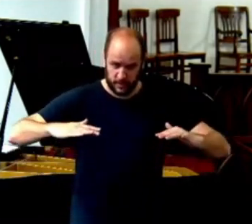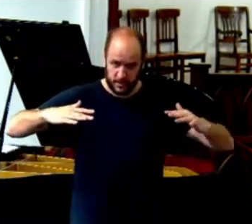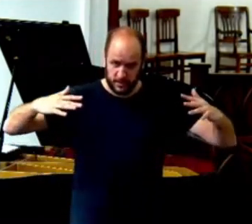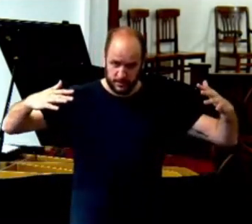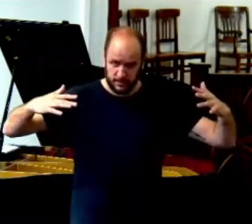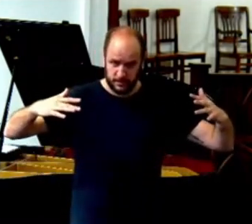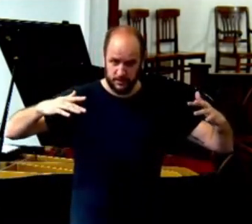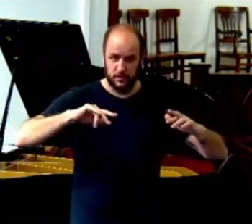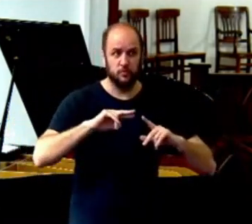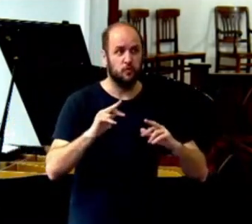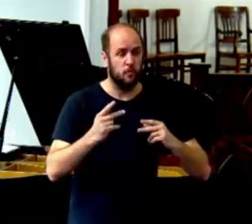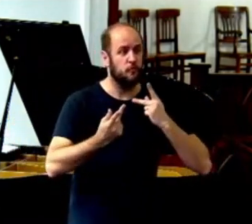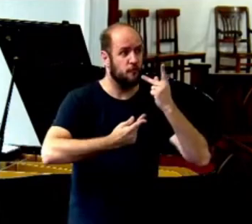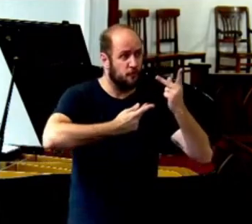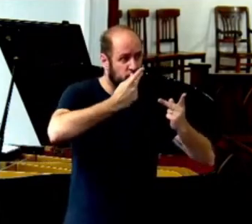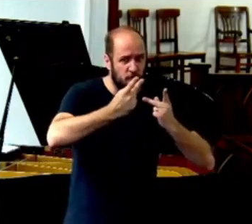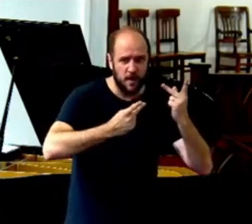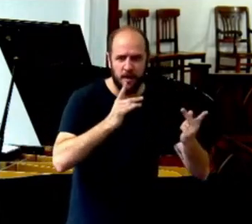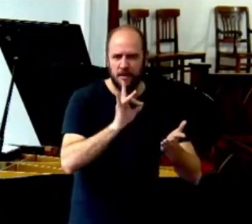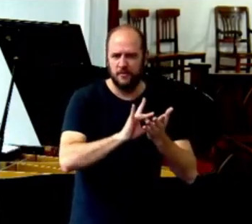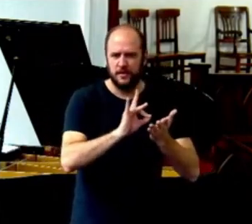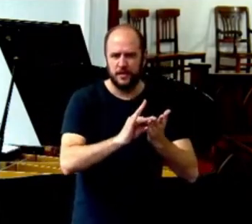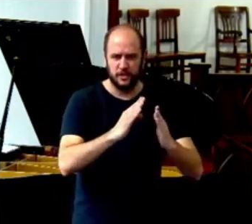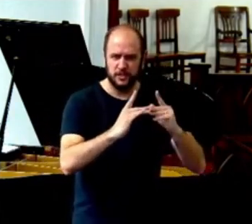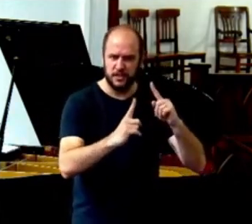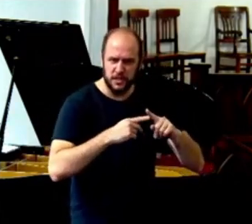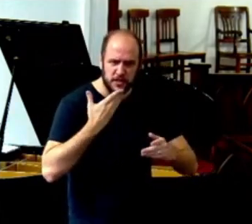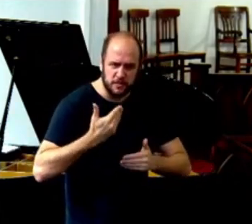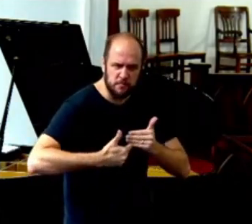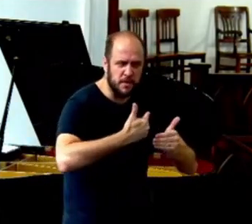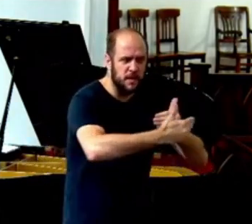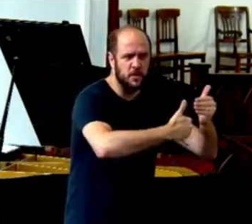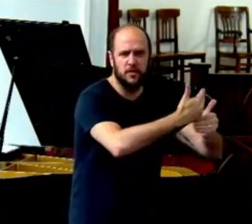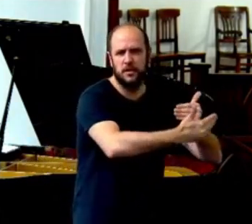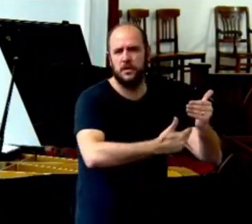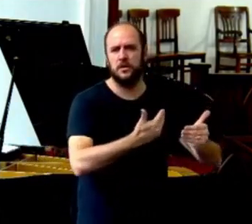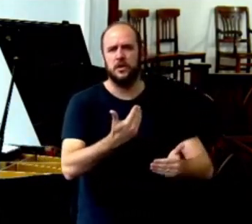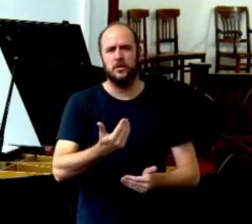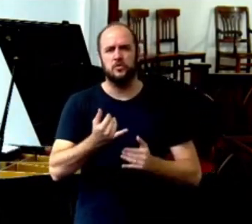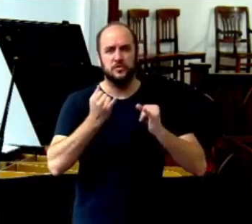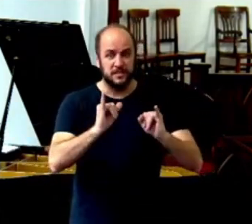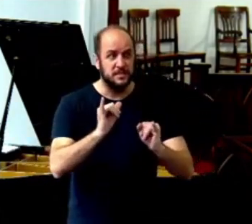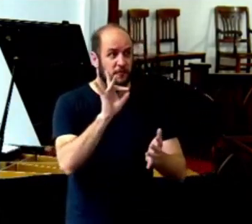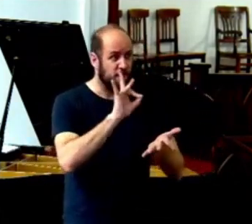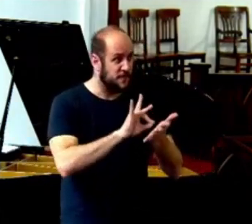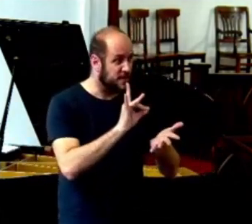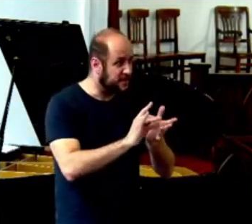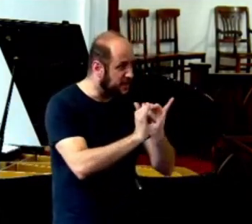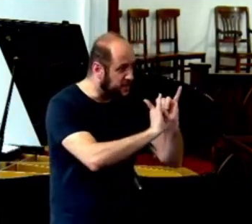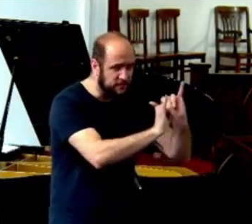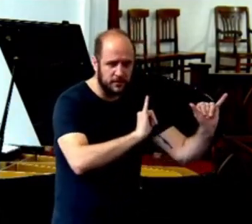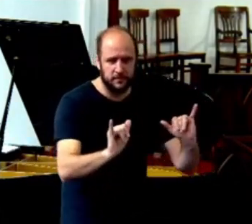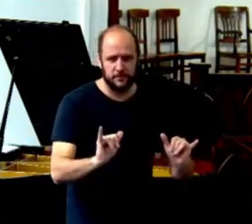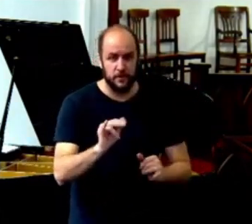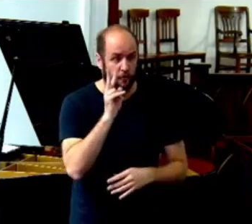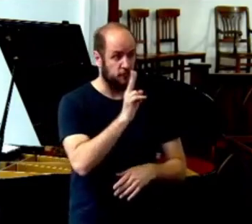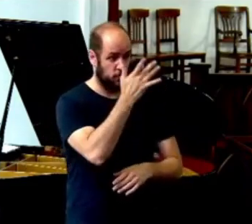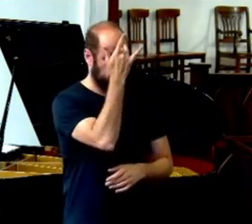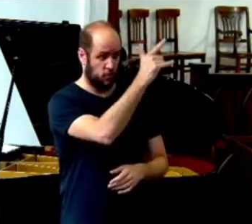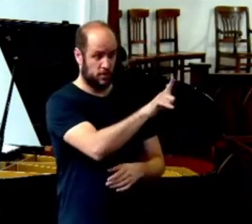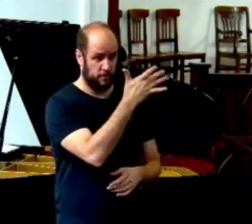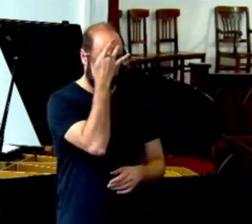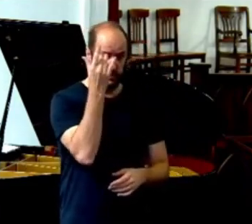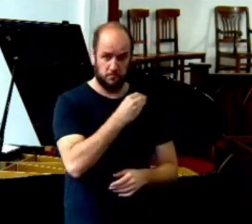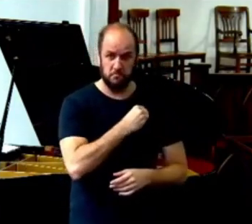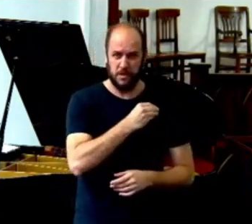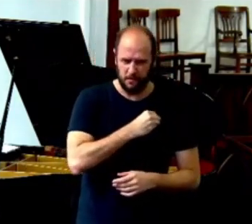passo que este fala a verdade em amor um ao outro? Portanto, se você vê o seu irmão pecando, fazendo aquilo